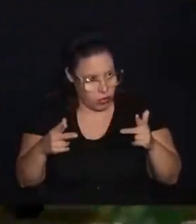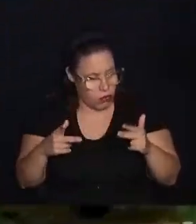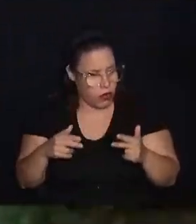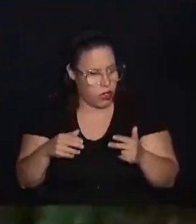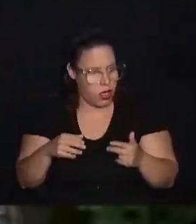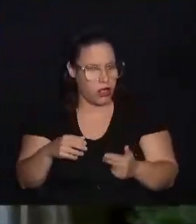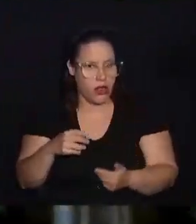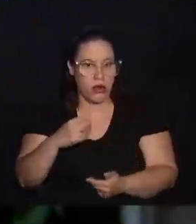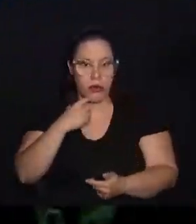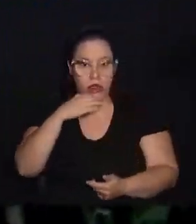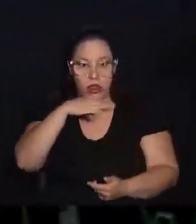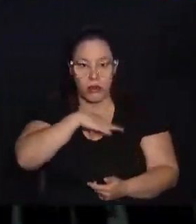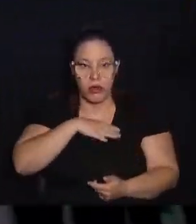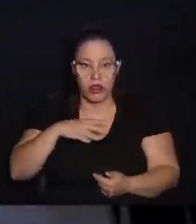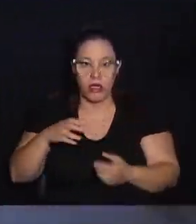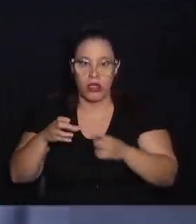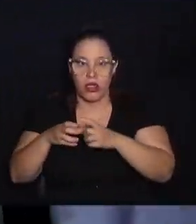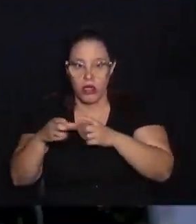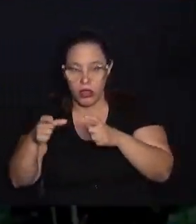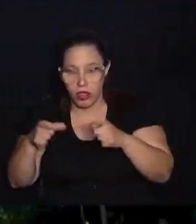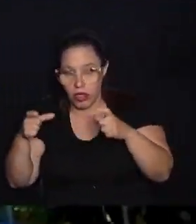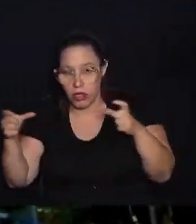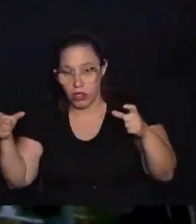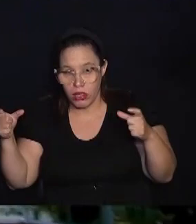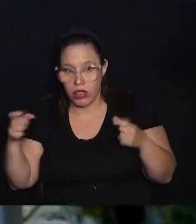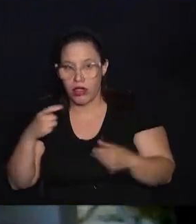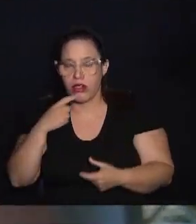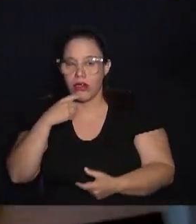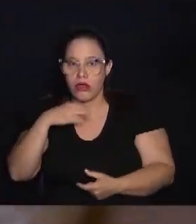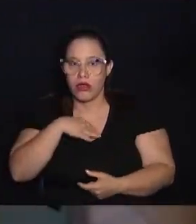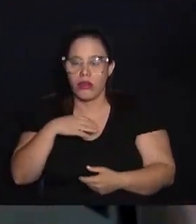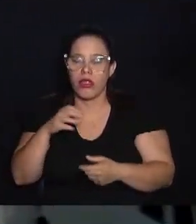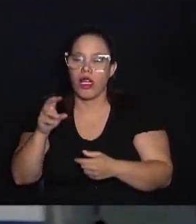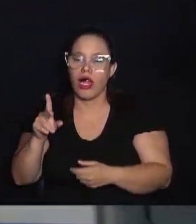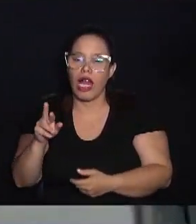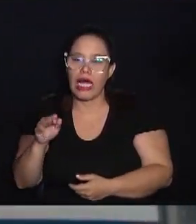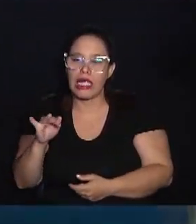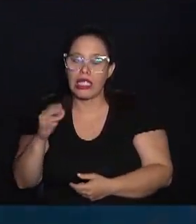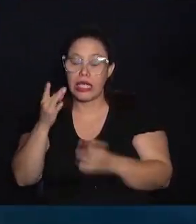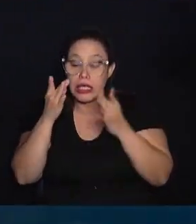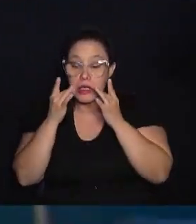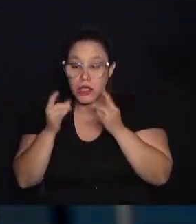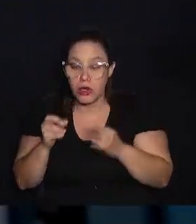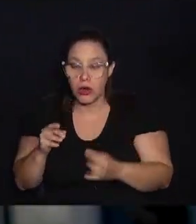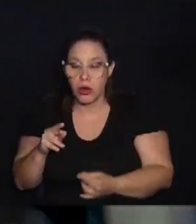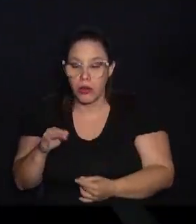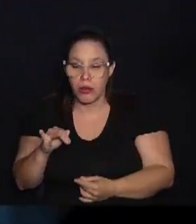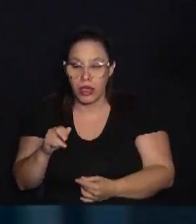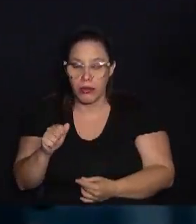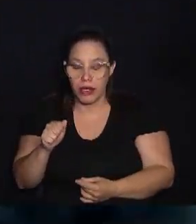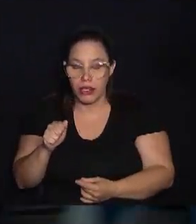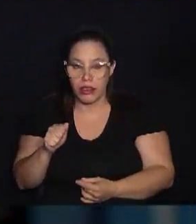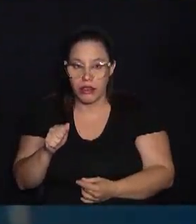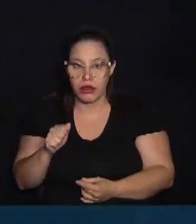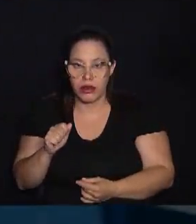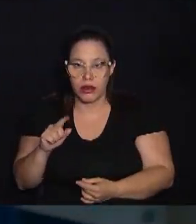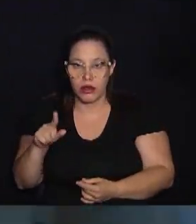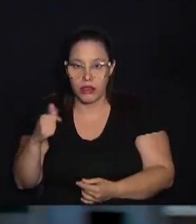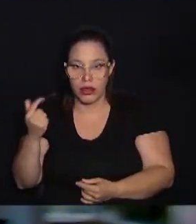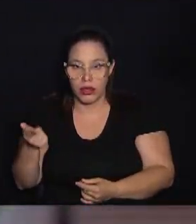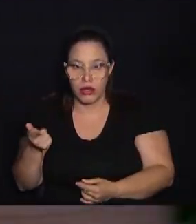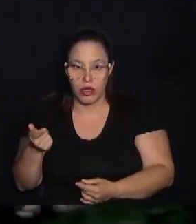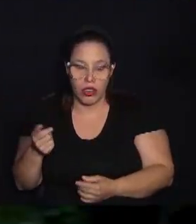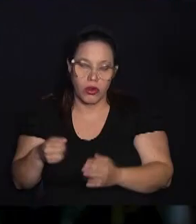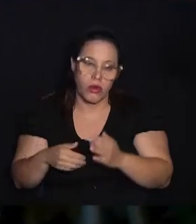eh na grande maioria dos serviços aqui de campinas da atenção primária Existem várias práticas uma ou outra alguns mais ou